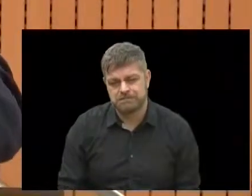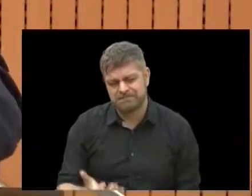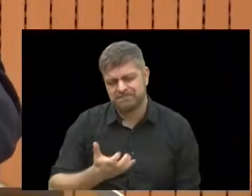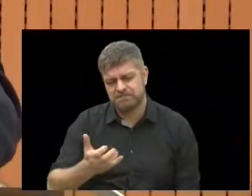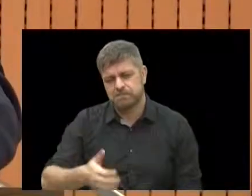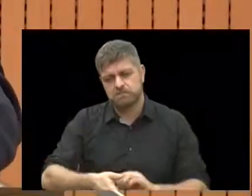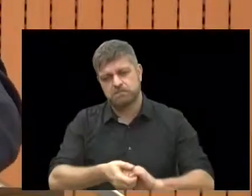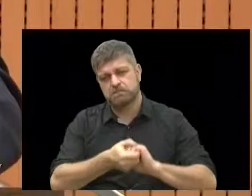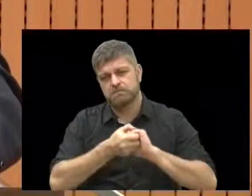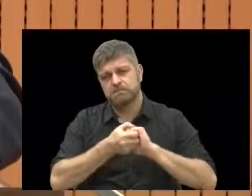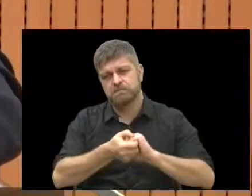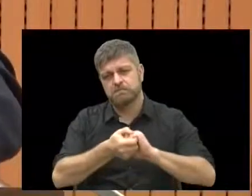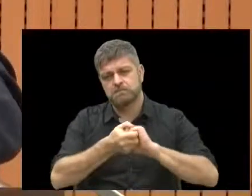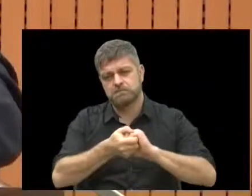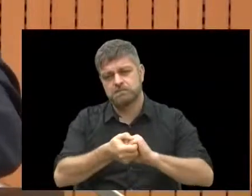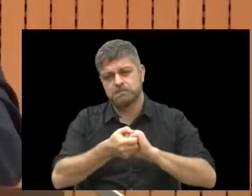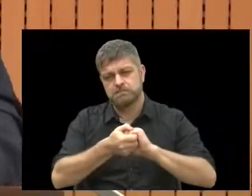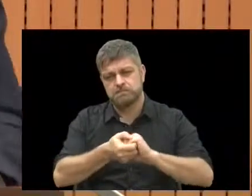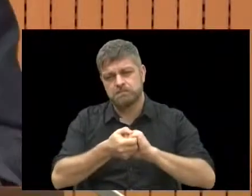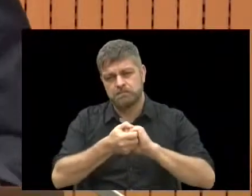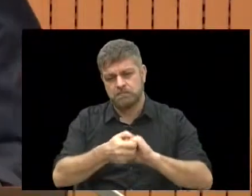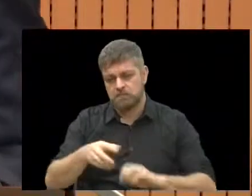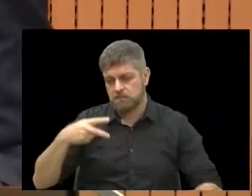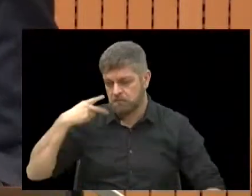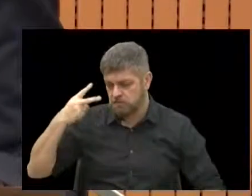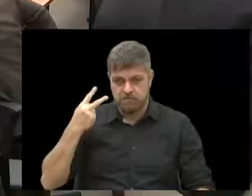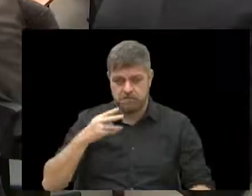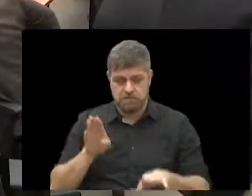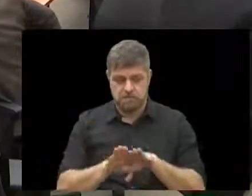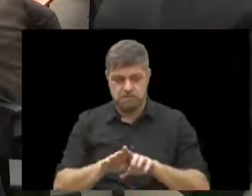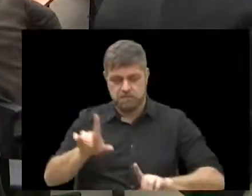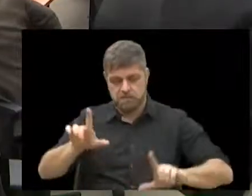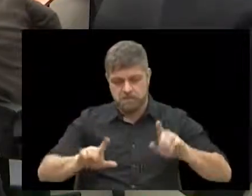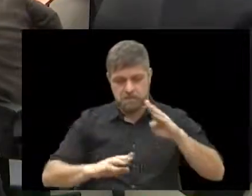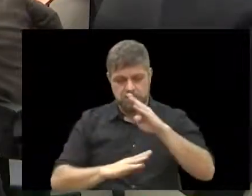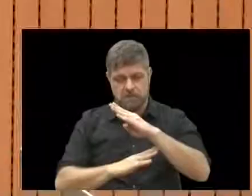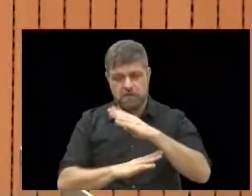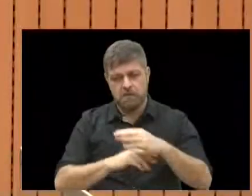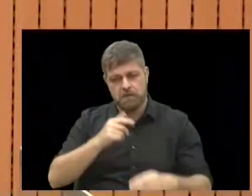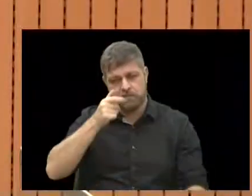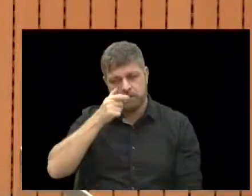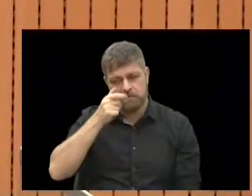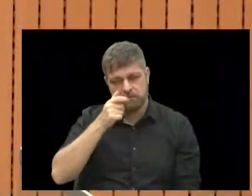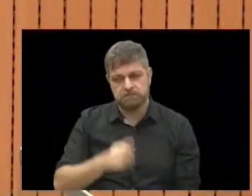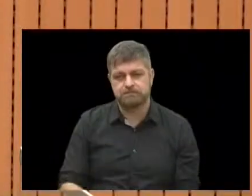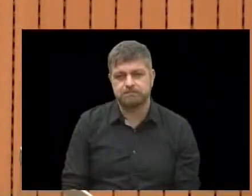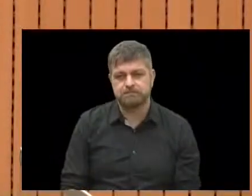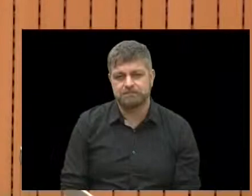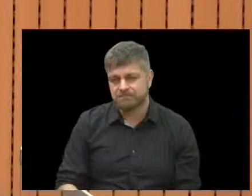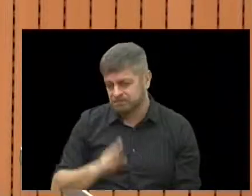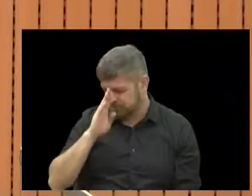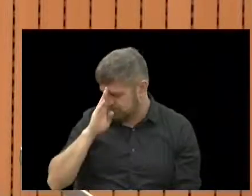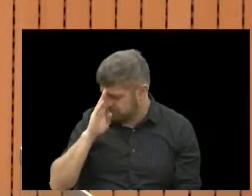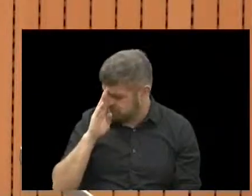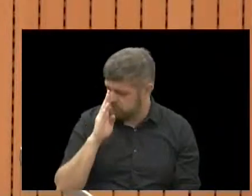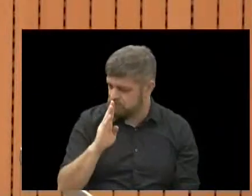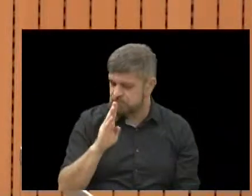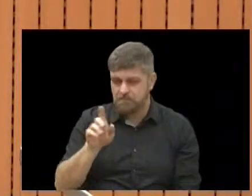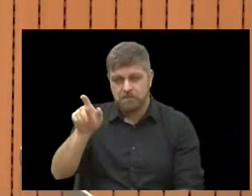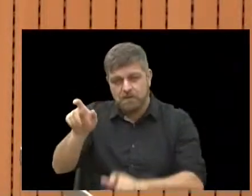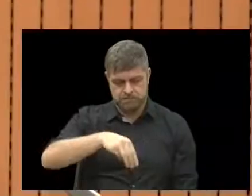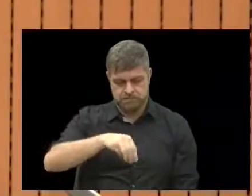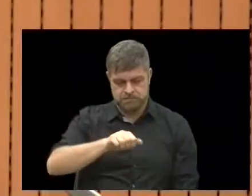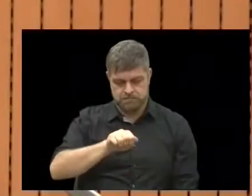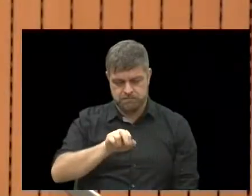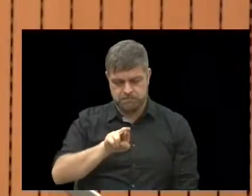da CP, vereador Gilberto Vermelho, do PSDB. O vereador Pedro Tourinho foi o 7º a expor sua opinião sobre as